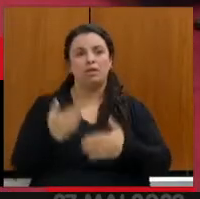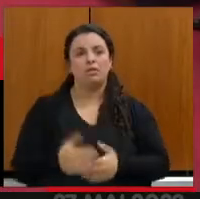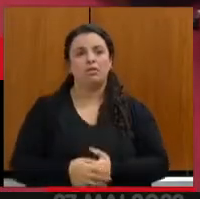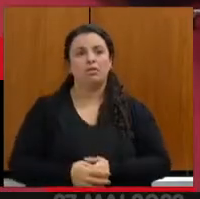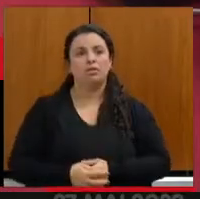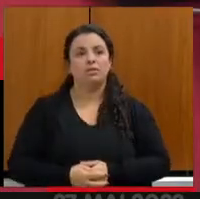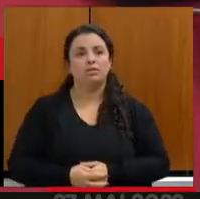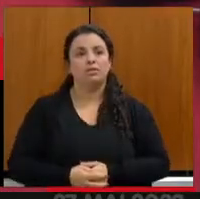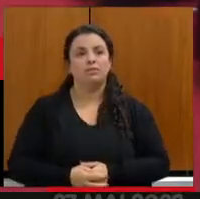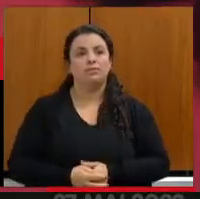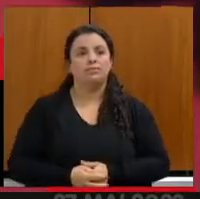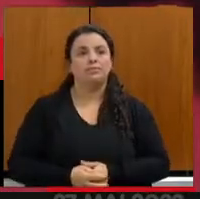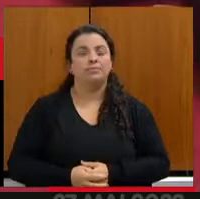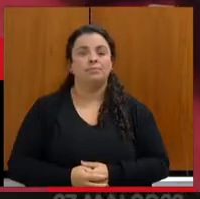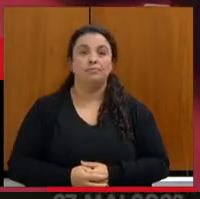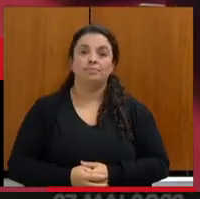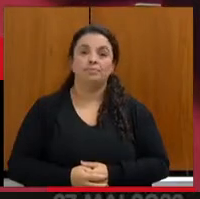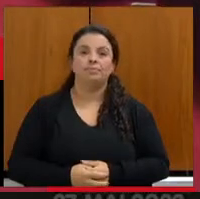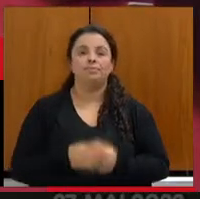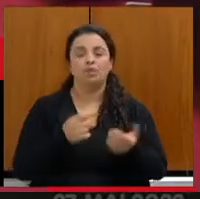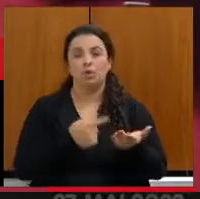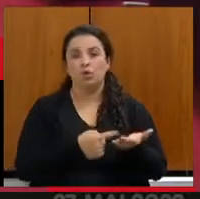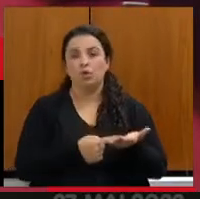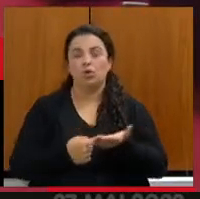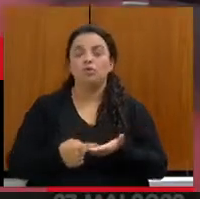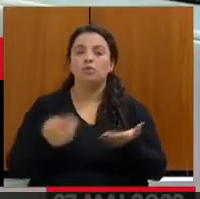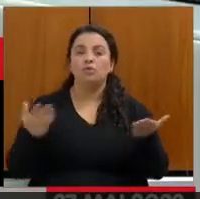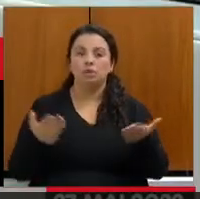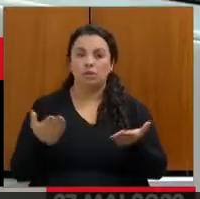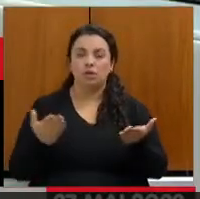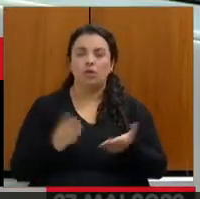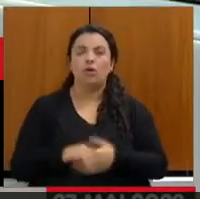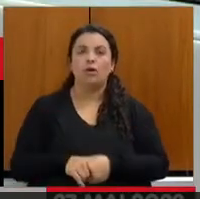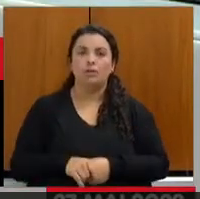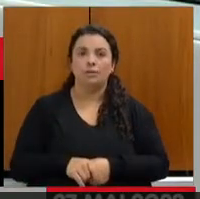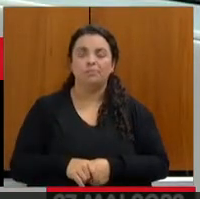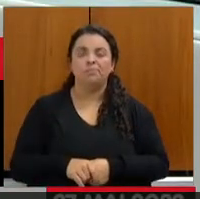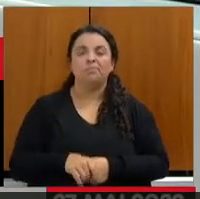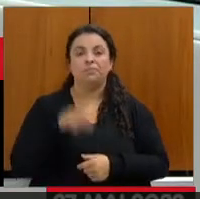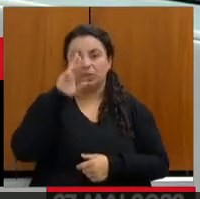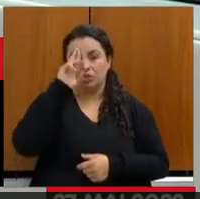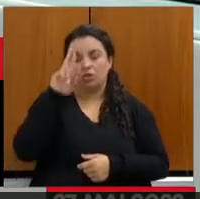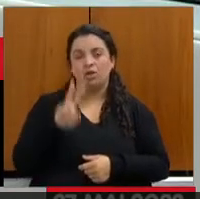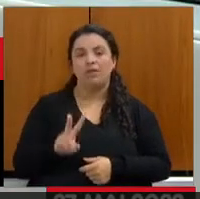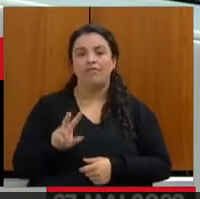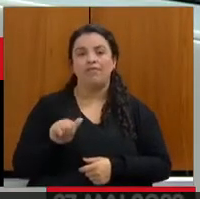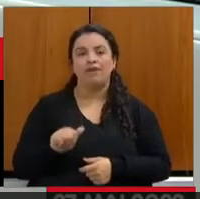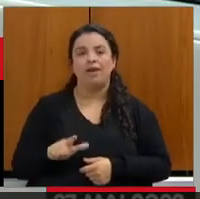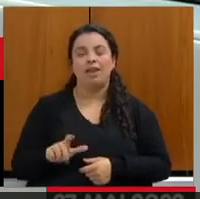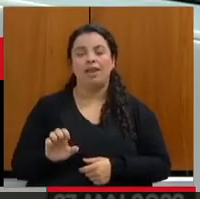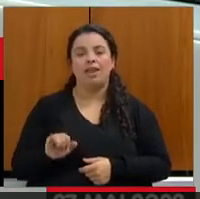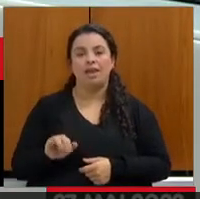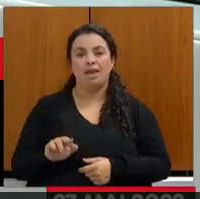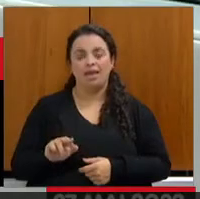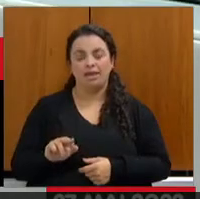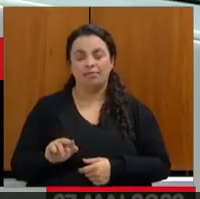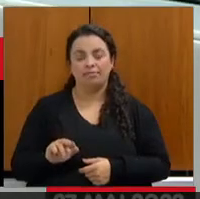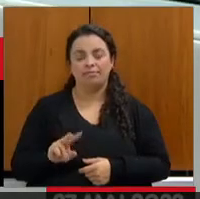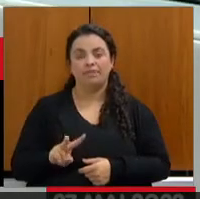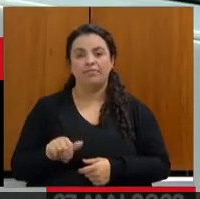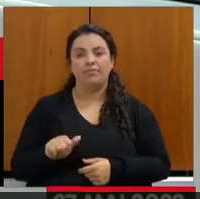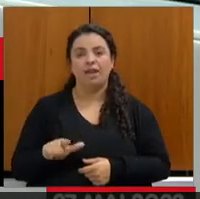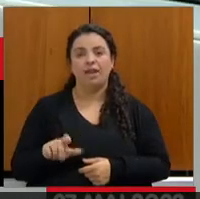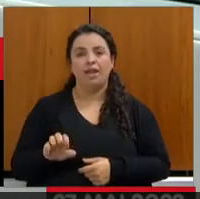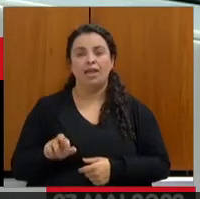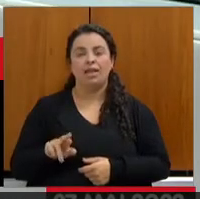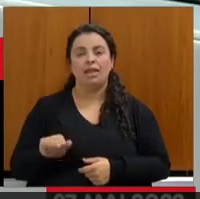e convidamos agora várias a senhora Valéria Morato presidente da Central